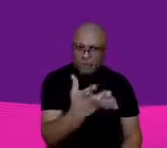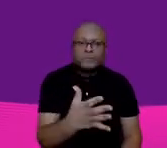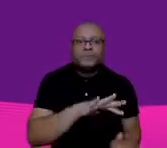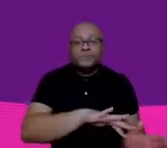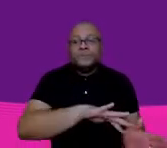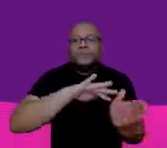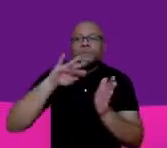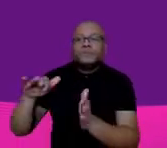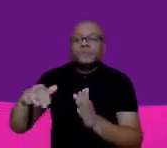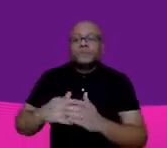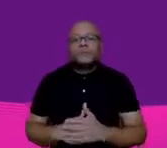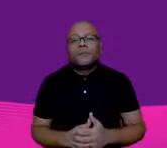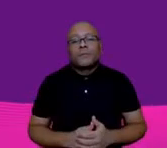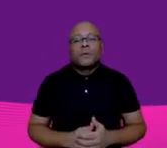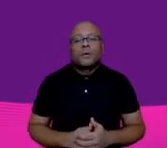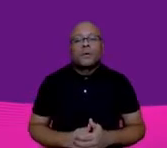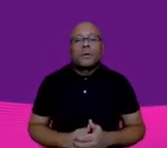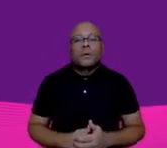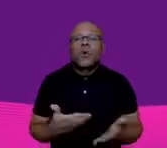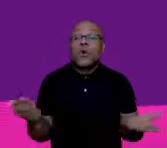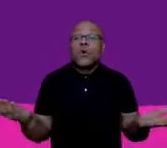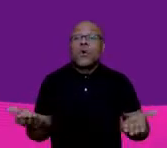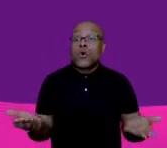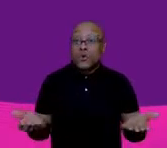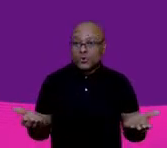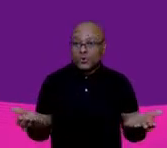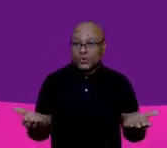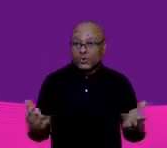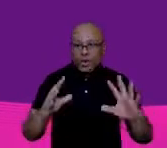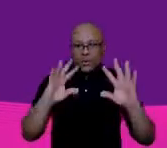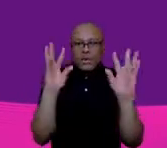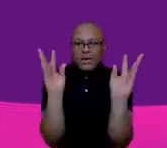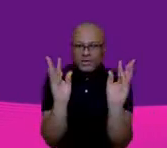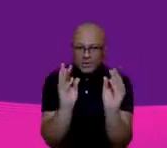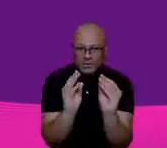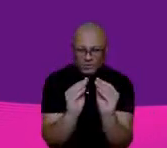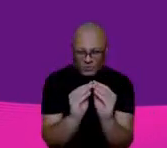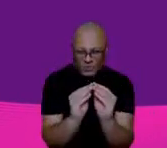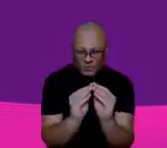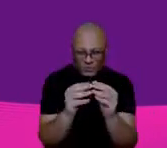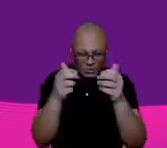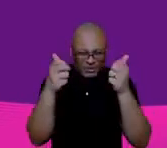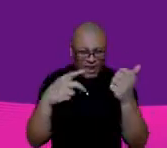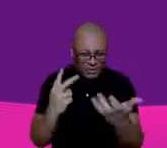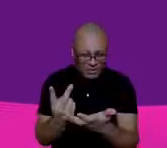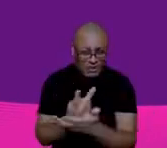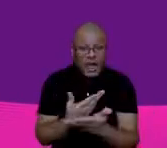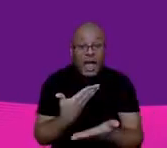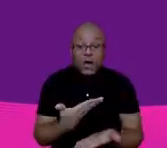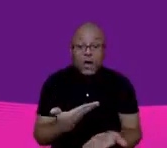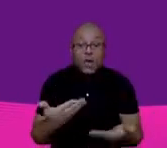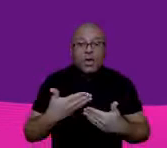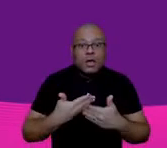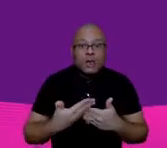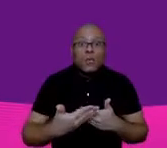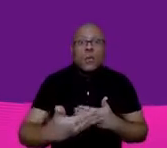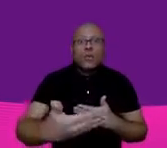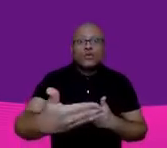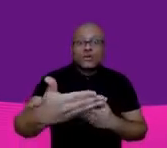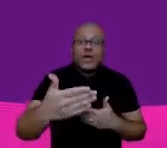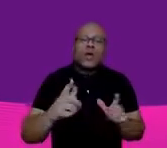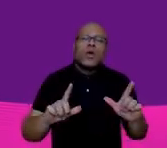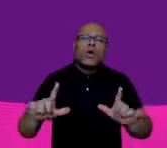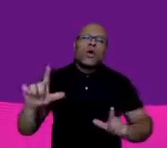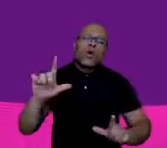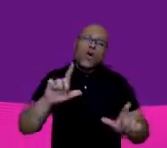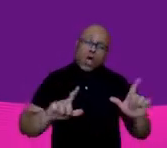gente, então, o estado atual basicamente é esse. E aqui eu vou tentar mostrar para vocês, a gente que obviamente trabalha muito com isso,